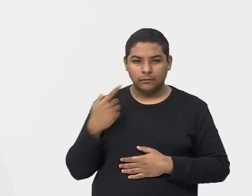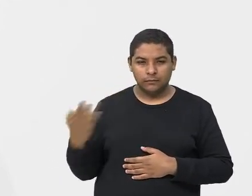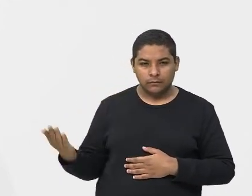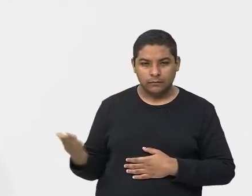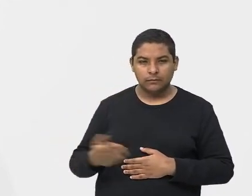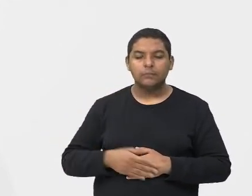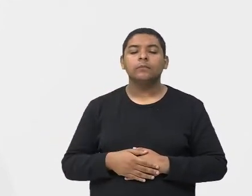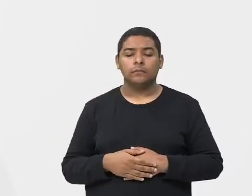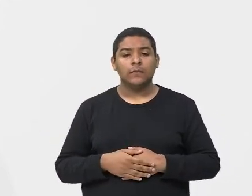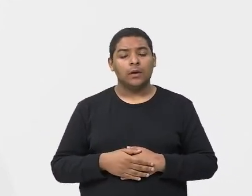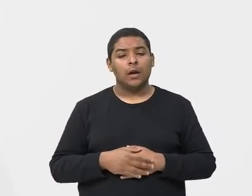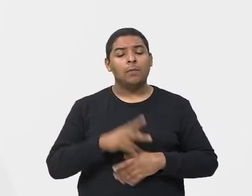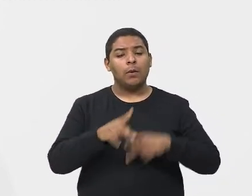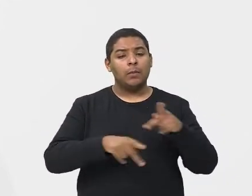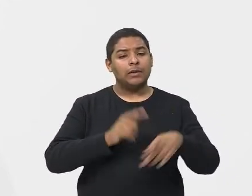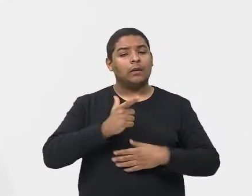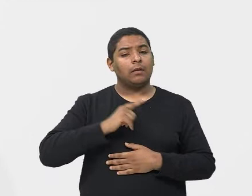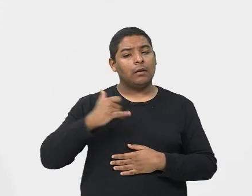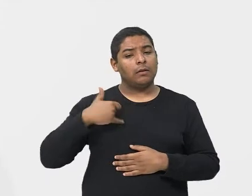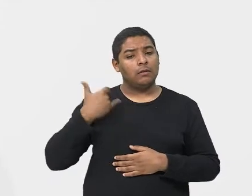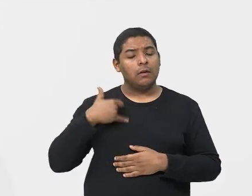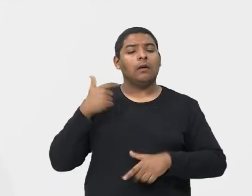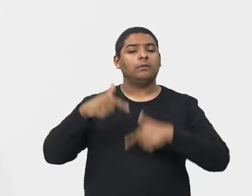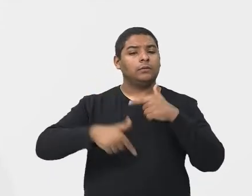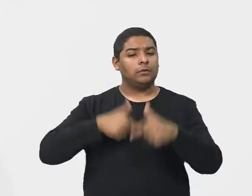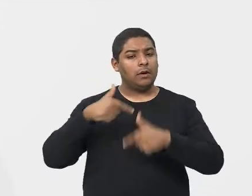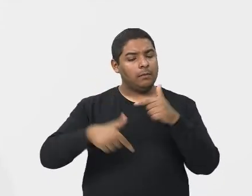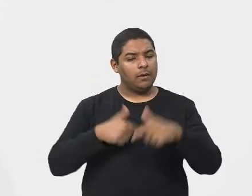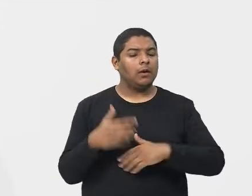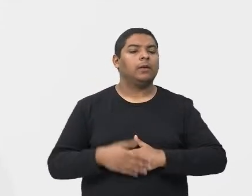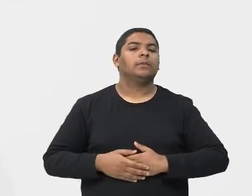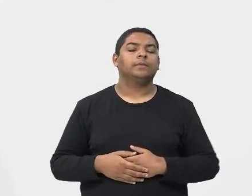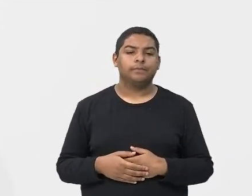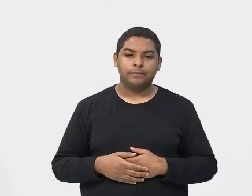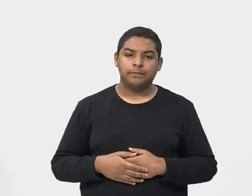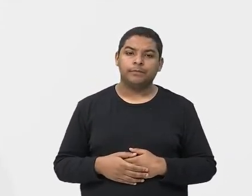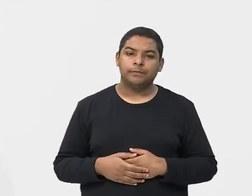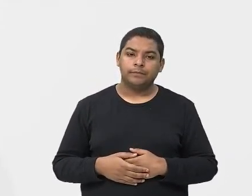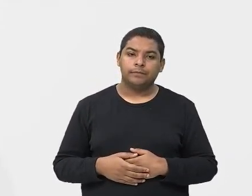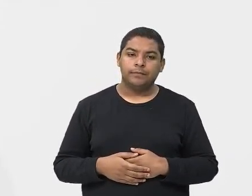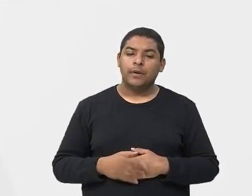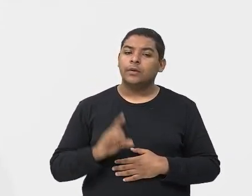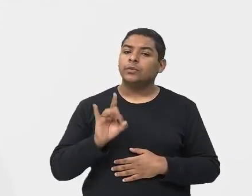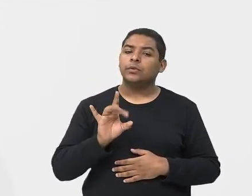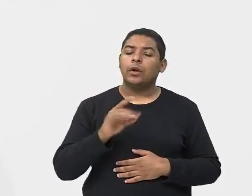idade de trabalhar, tá? Então, a parte da agricultura lá na Austrália vai empregar aí apenas